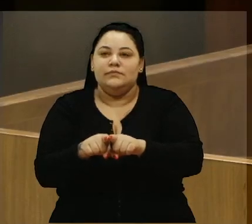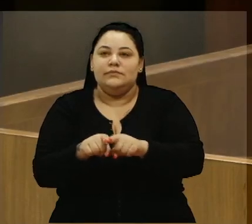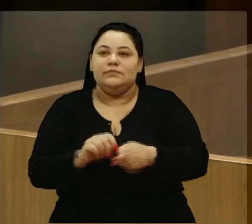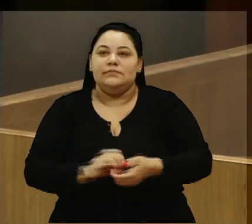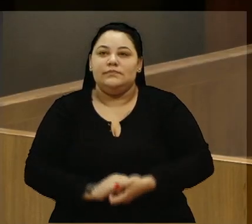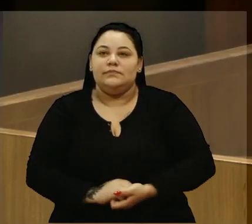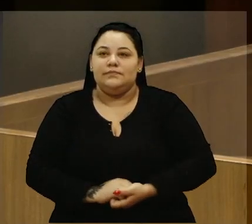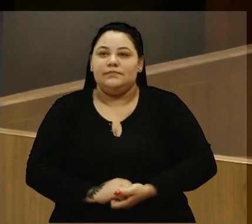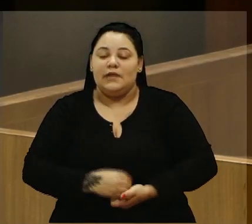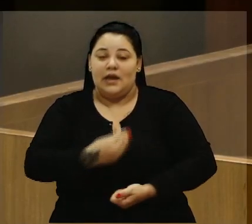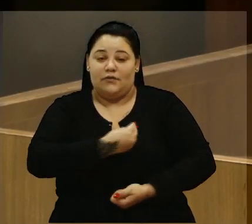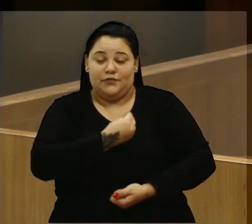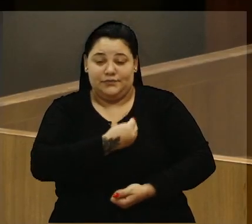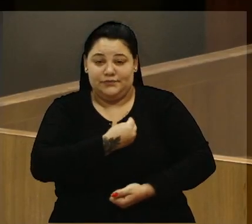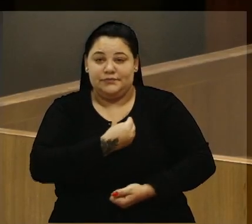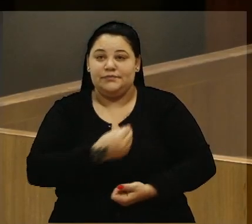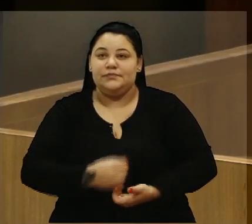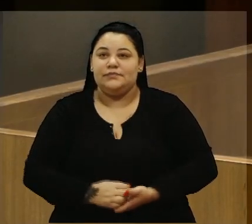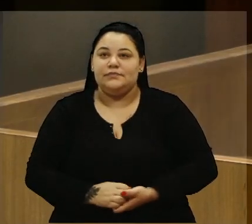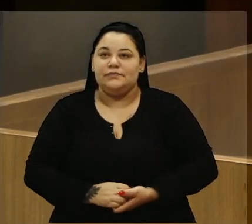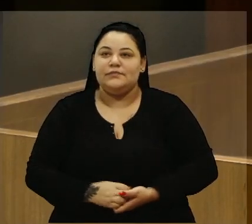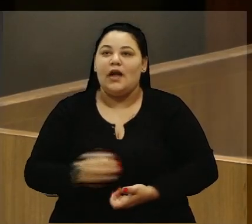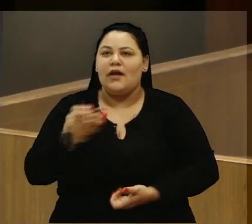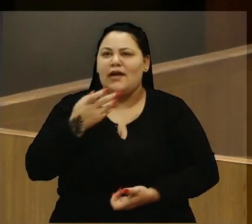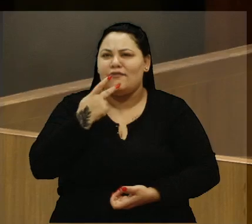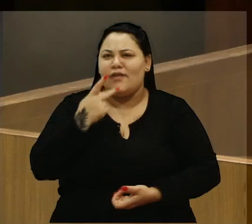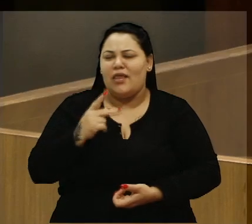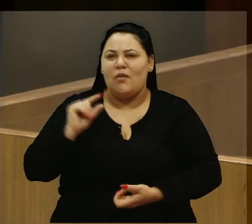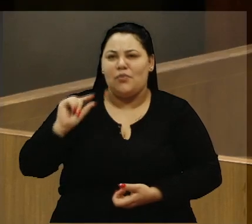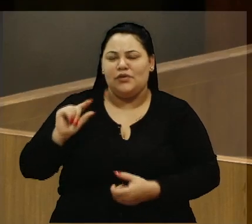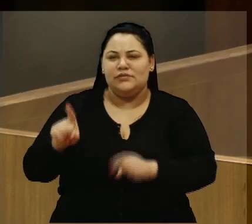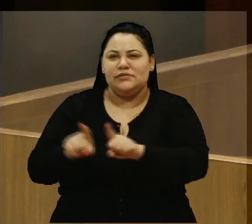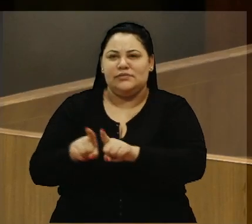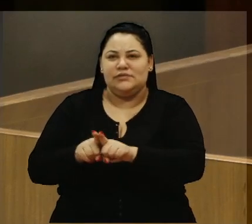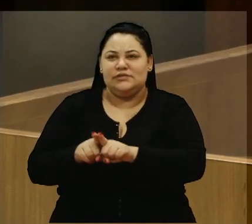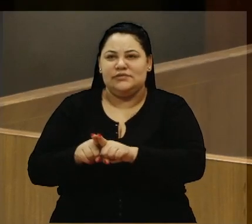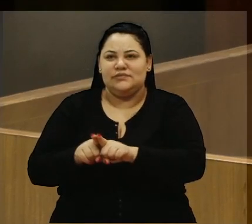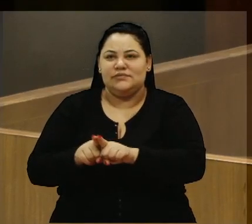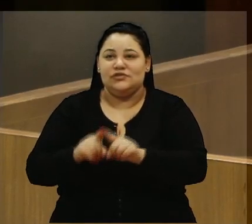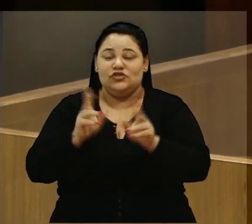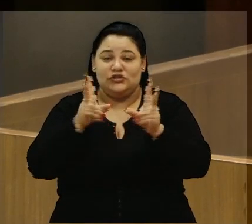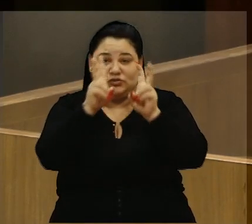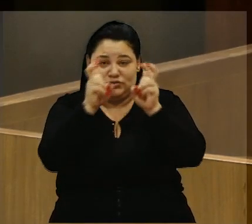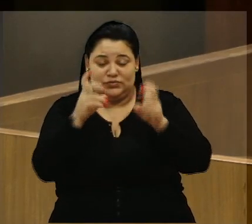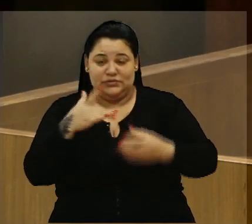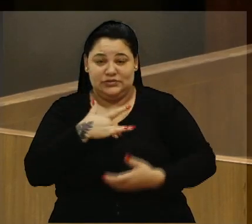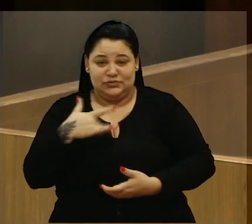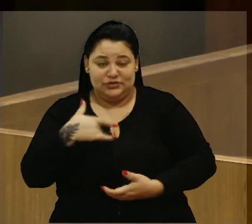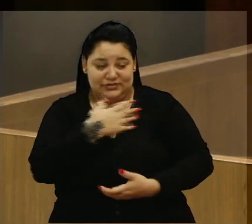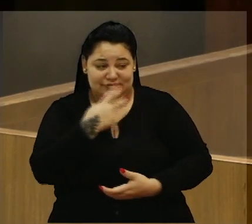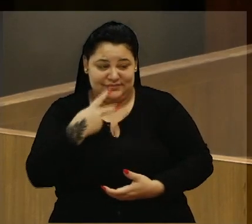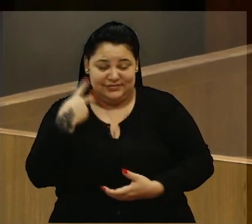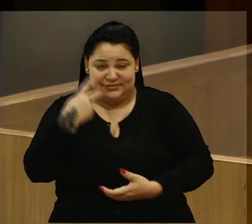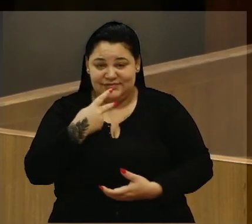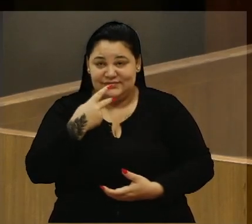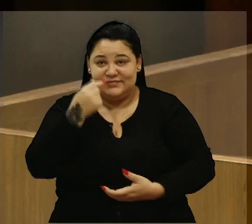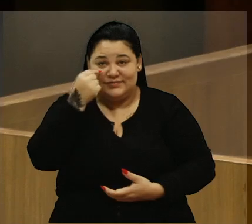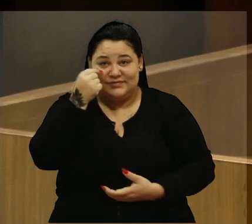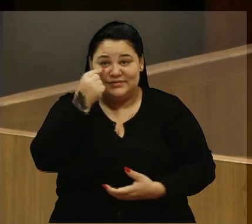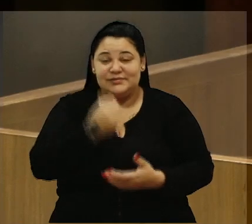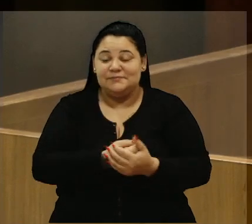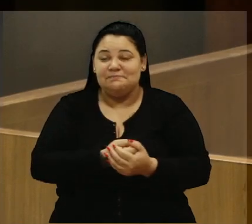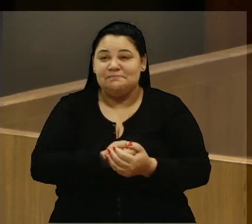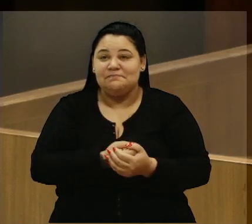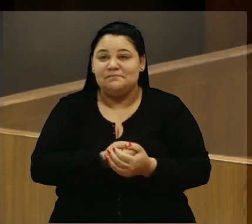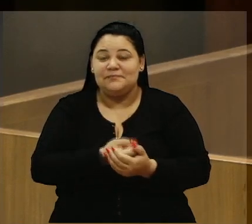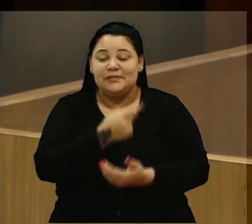ao vivo. Quero falar um pouquinho também, já que é sobre saúde, vereador Frício, o senhor trouxe esse tema, também quero